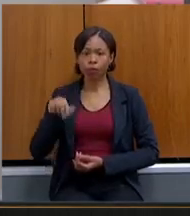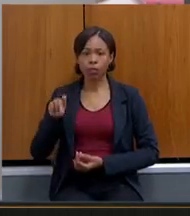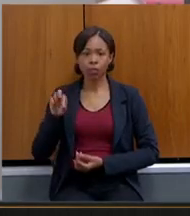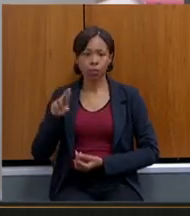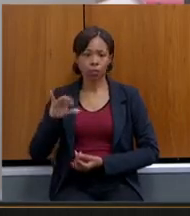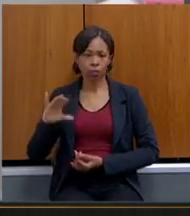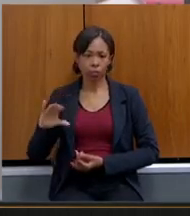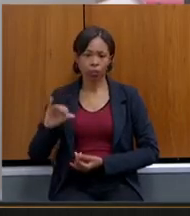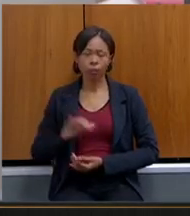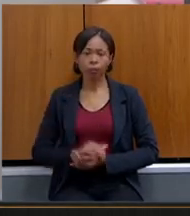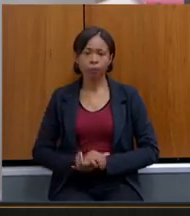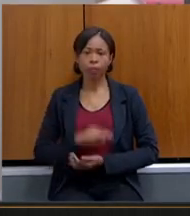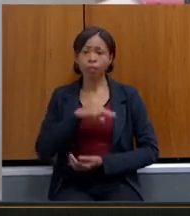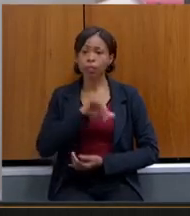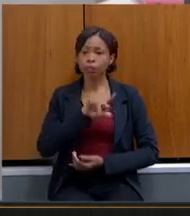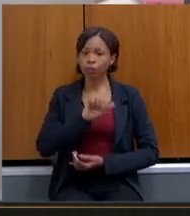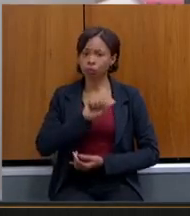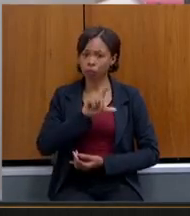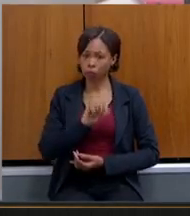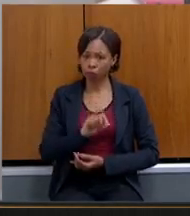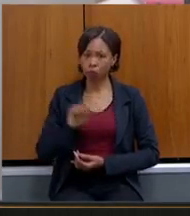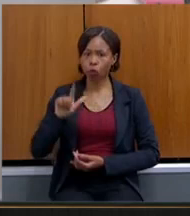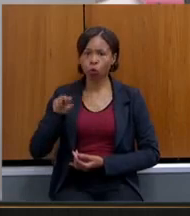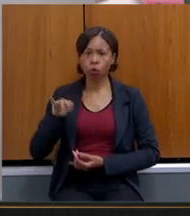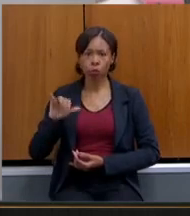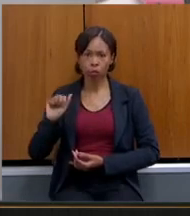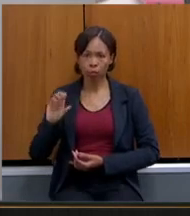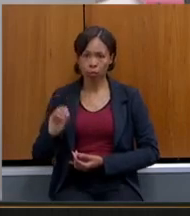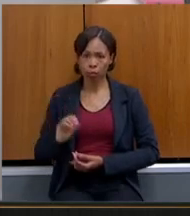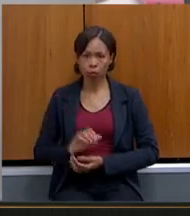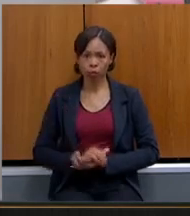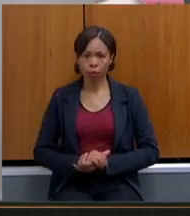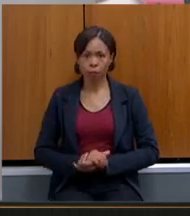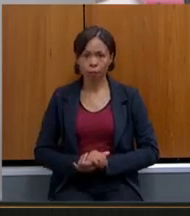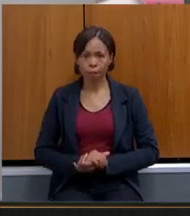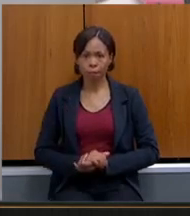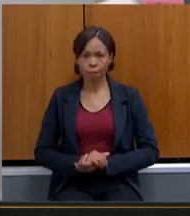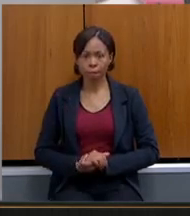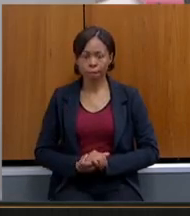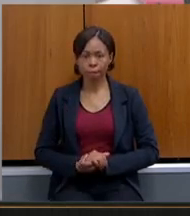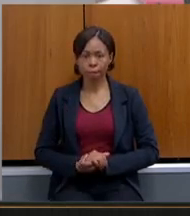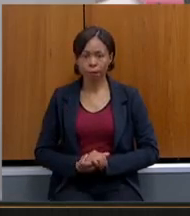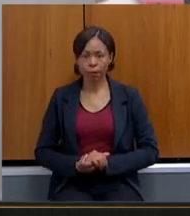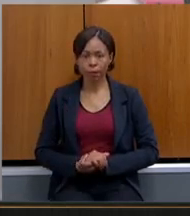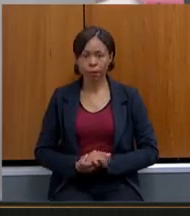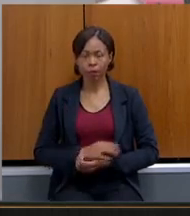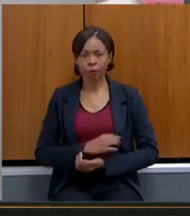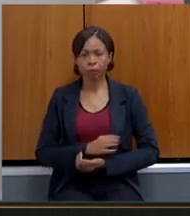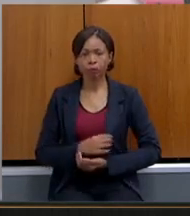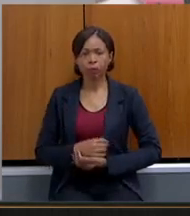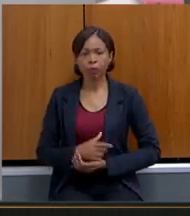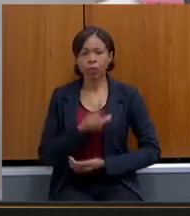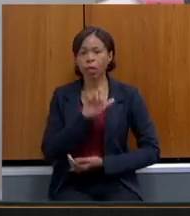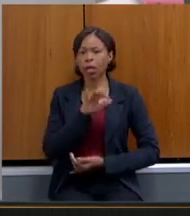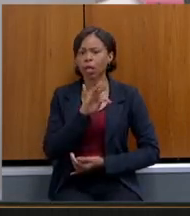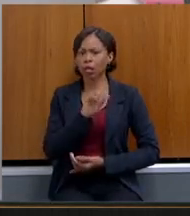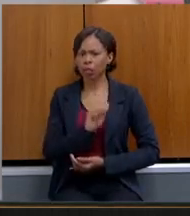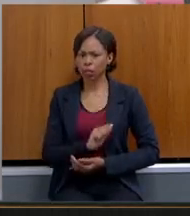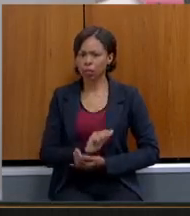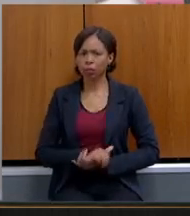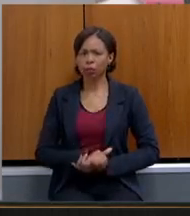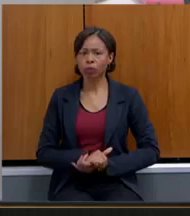Aparecida Nivaldo Batista Luciano de lã amador Leila